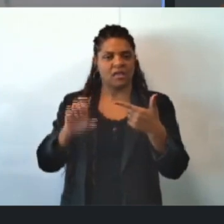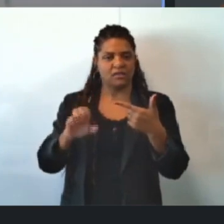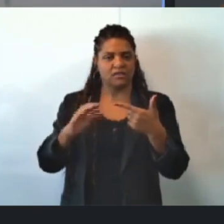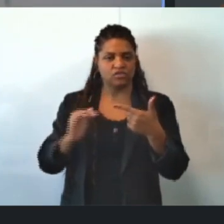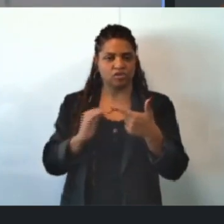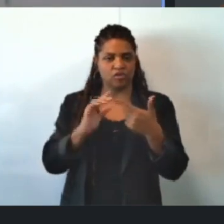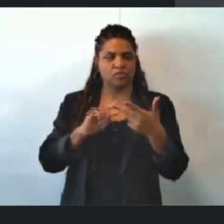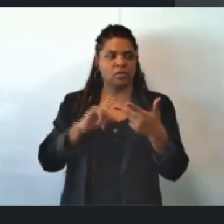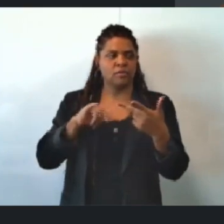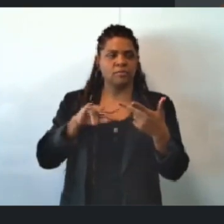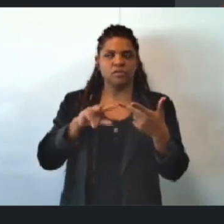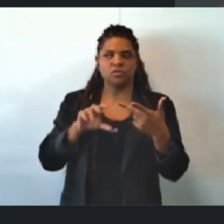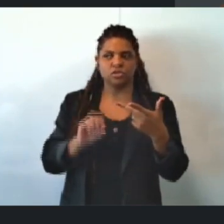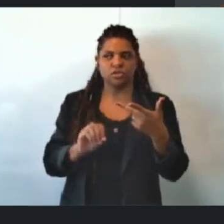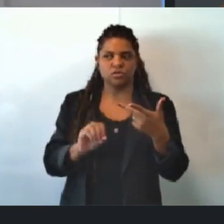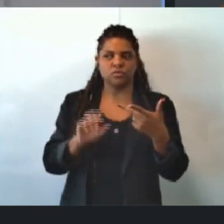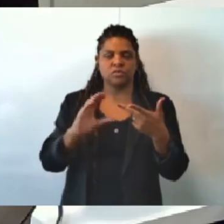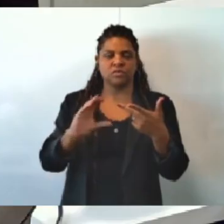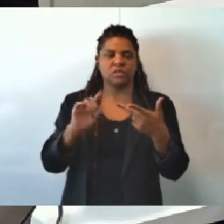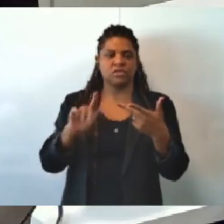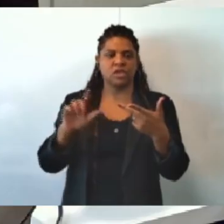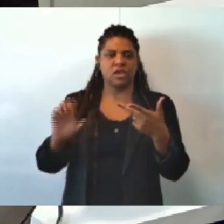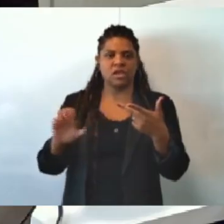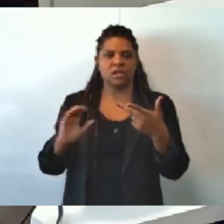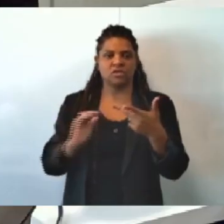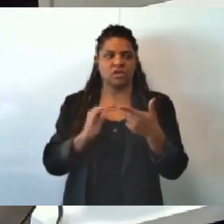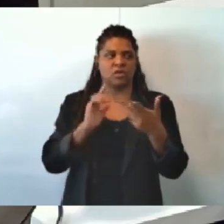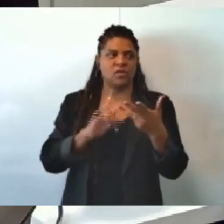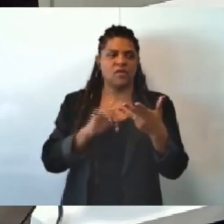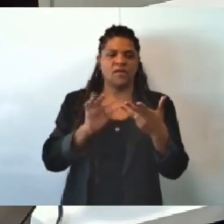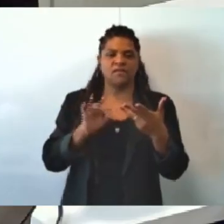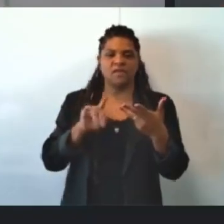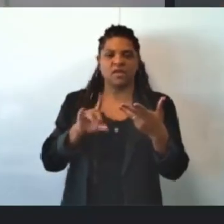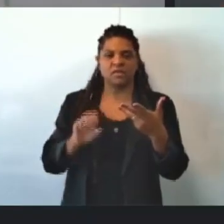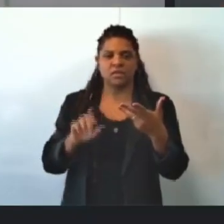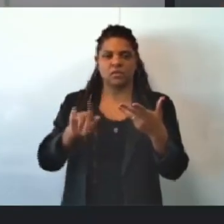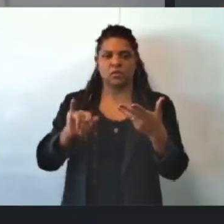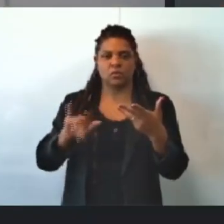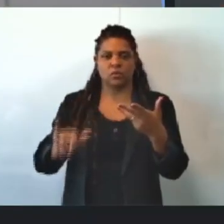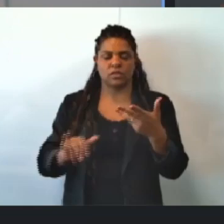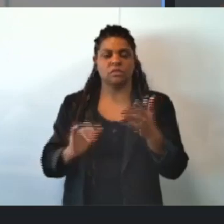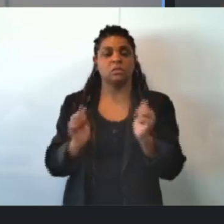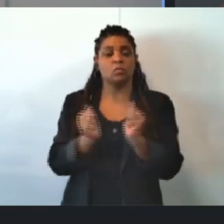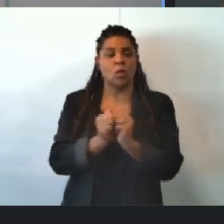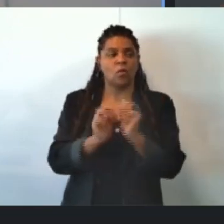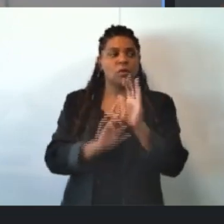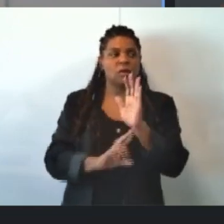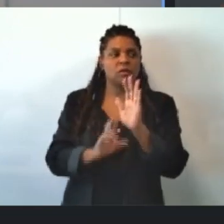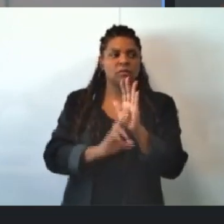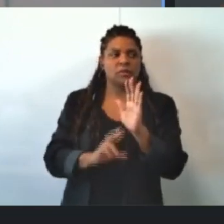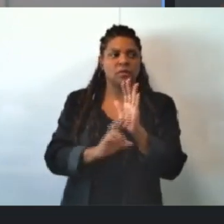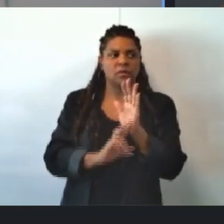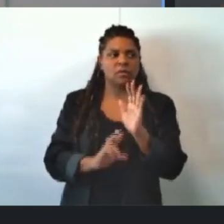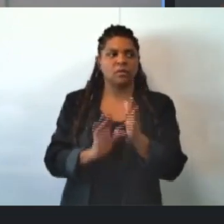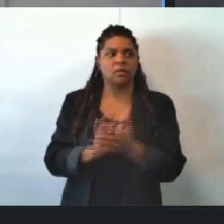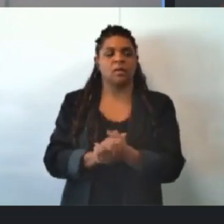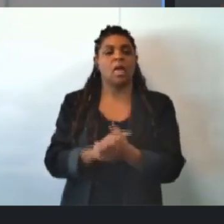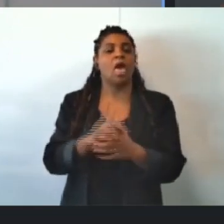CGE. De acordo. Fernando Luiz. Com requerimento. Eu também estou de acordo. Está aprovado o